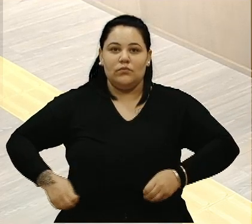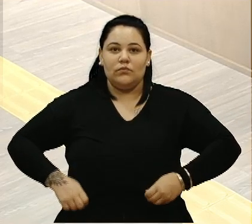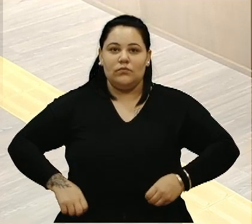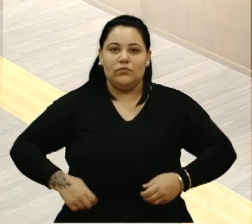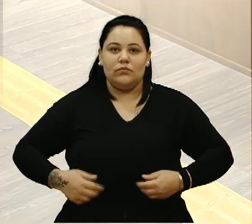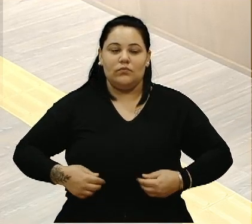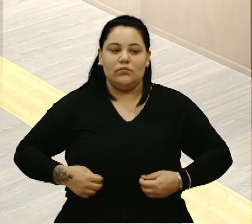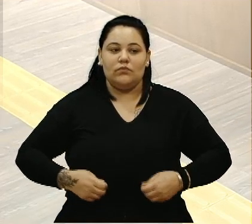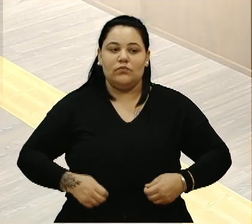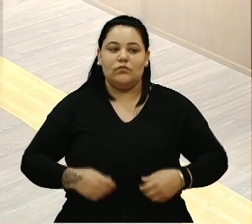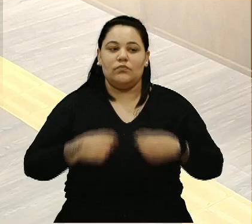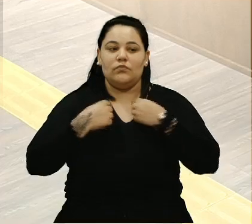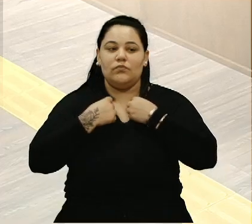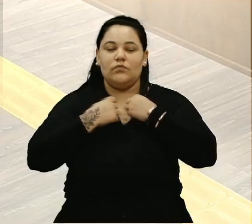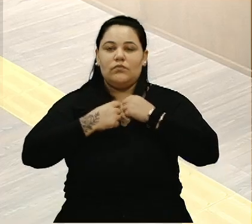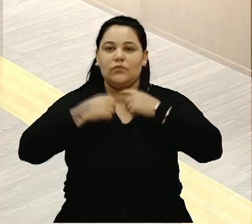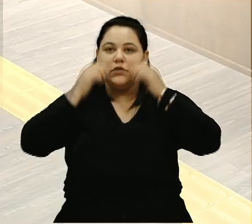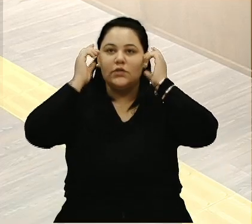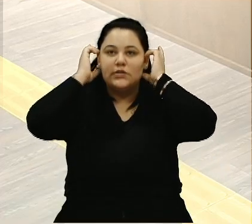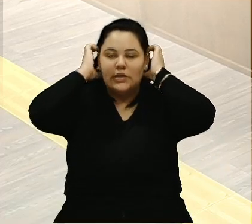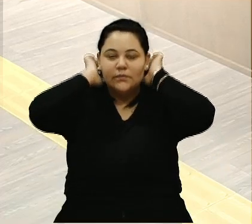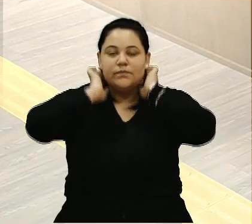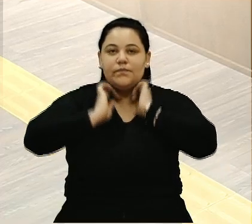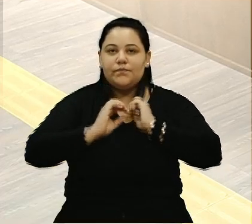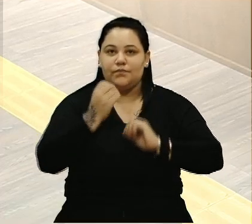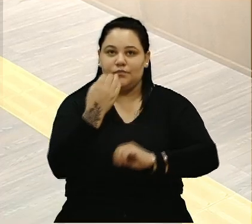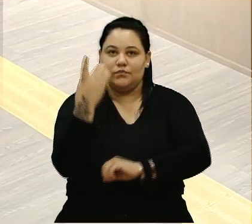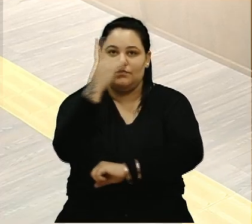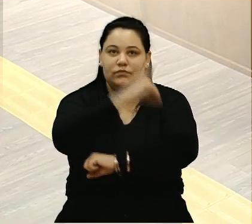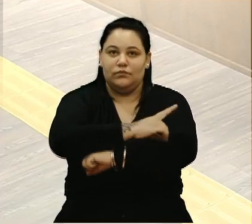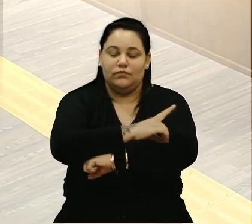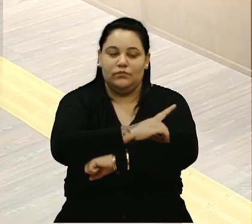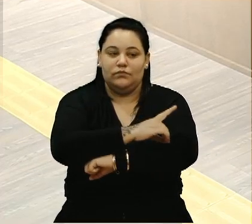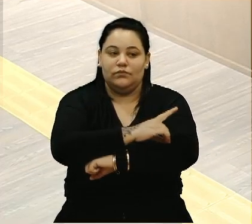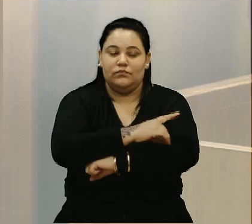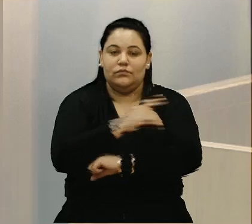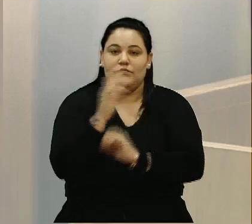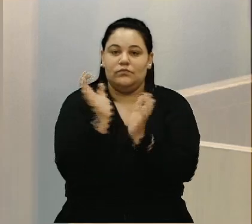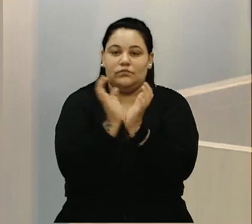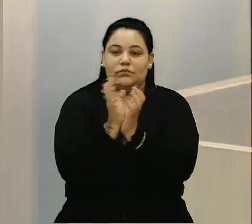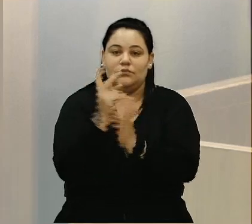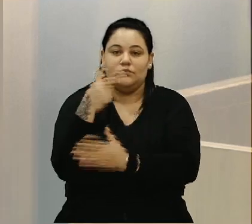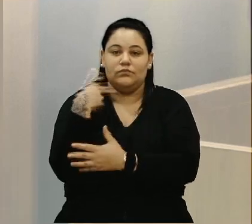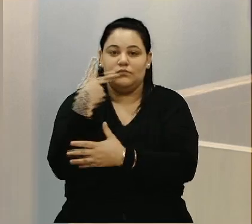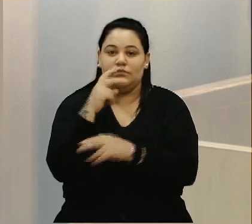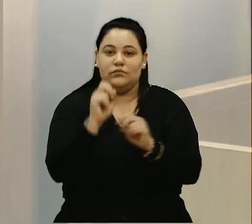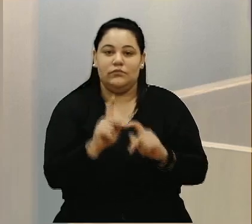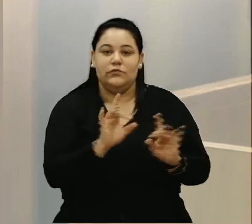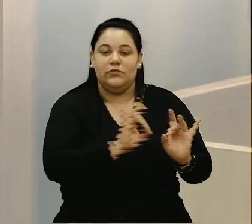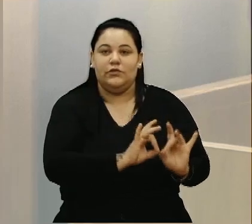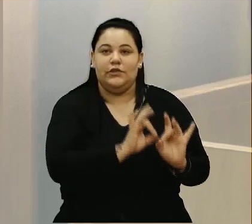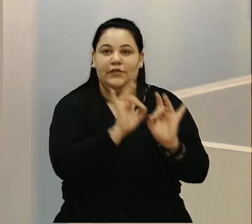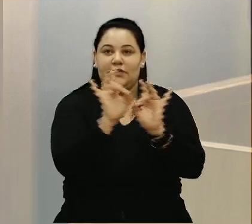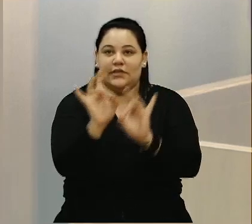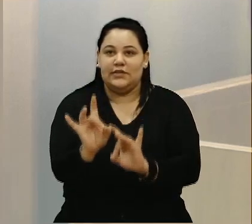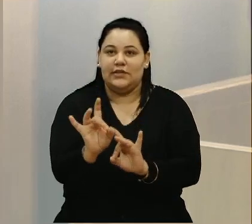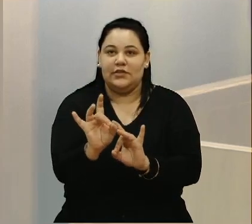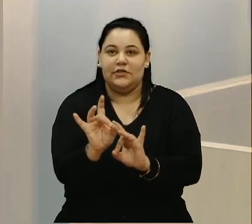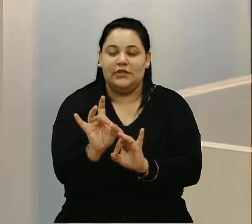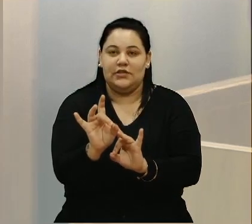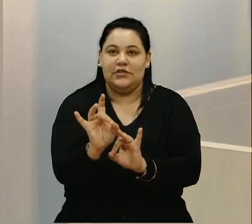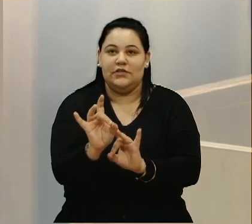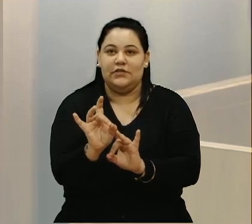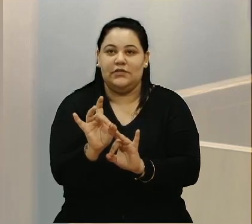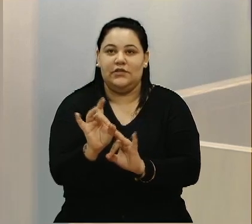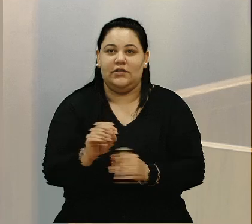Bom dia, presidente. Bom dia, colegas vereadores. Bom dia a você que nos assiste através da TV Câmara. Ontem